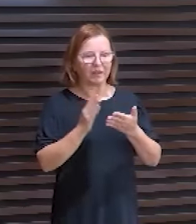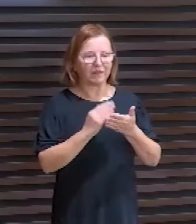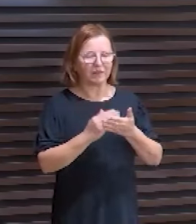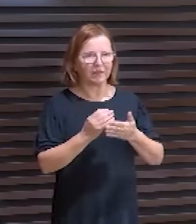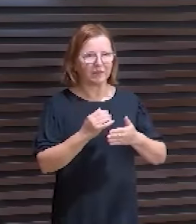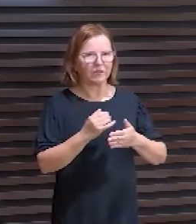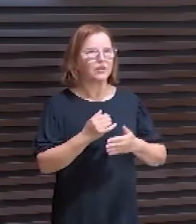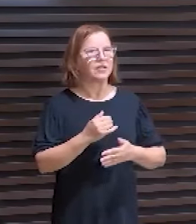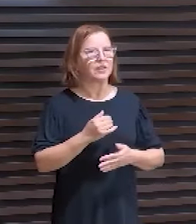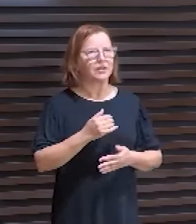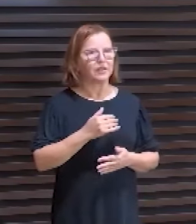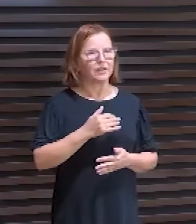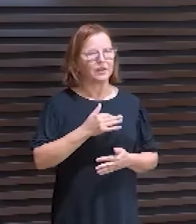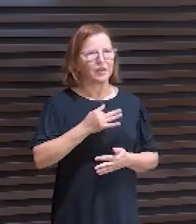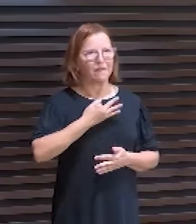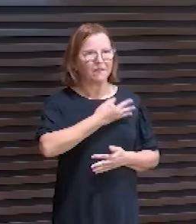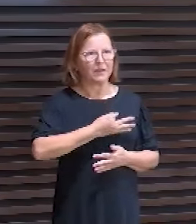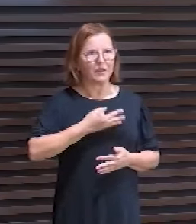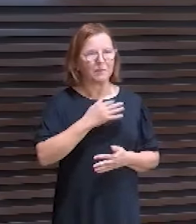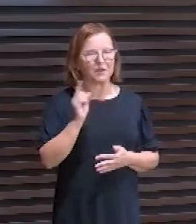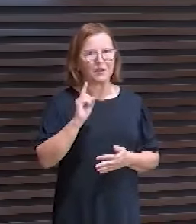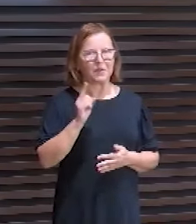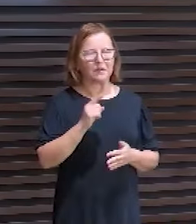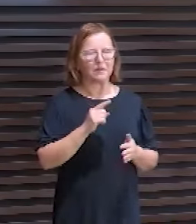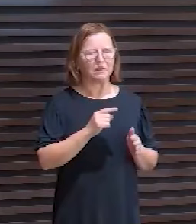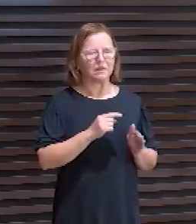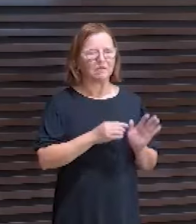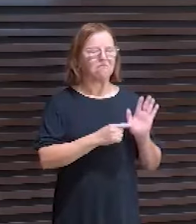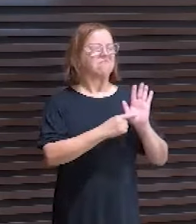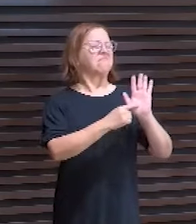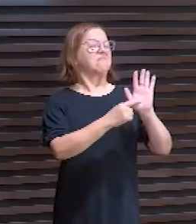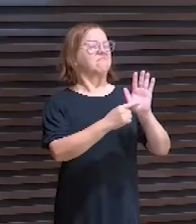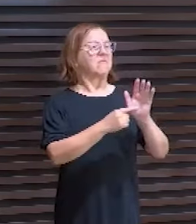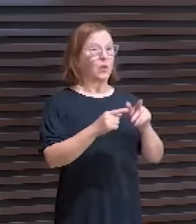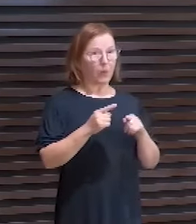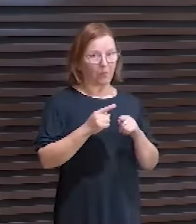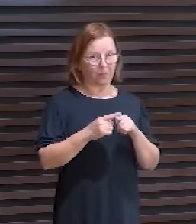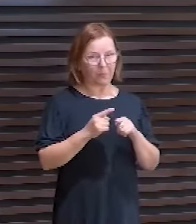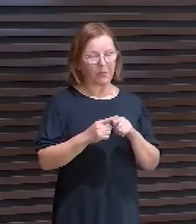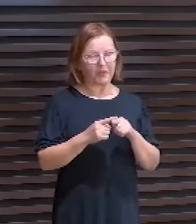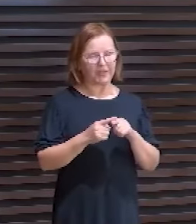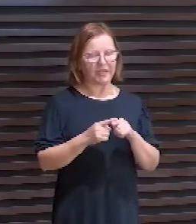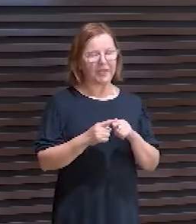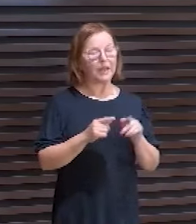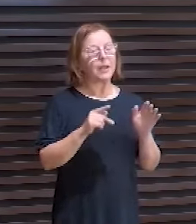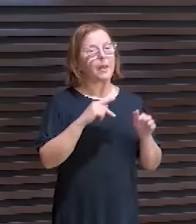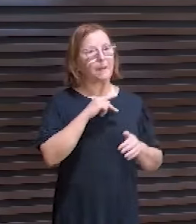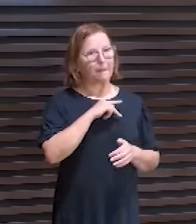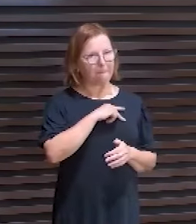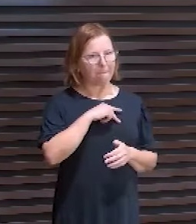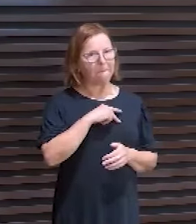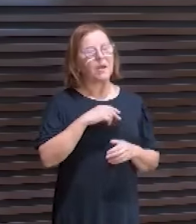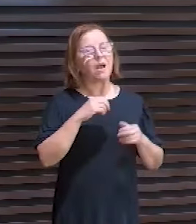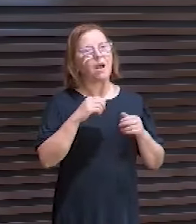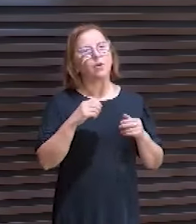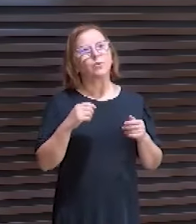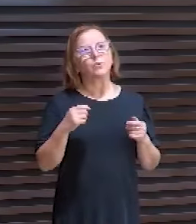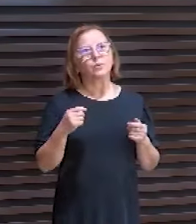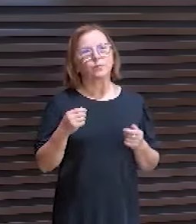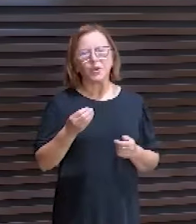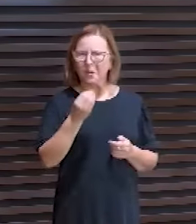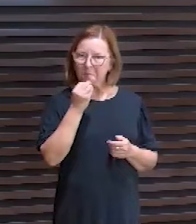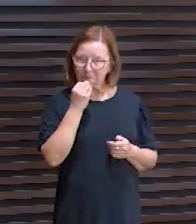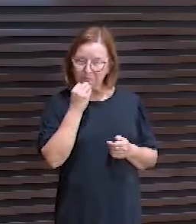se vangloria porque que ele tem tudo para ser o melhor hebreu de